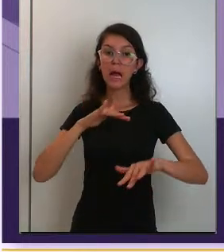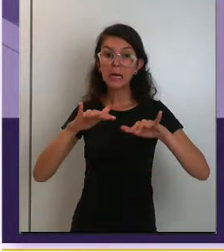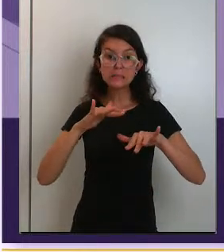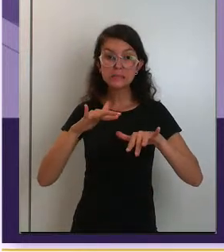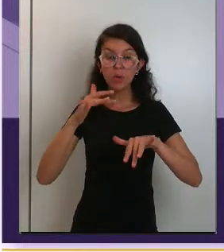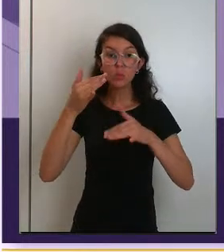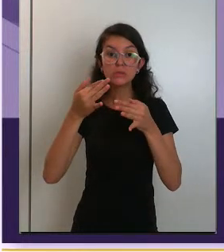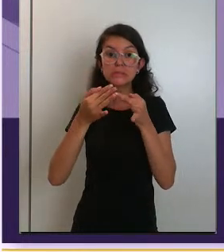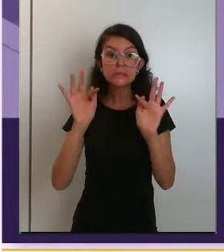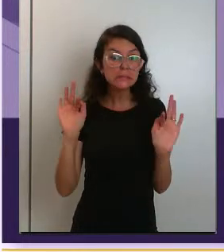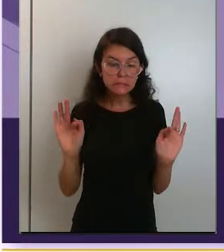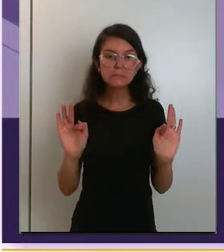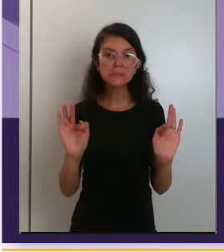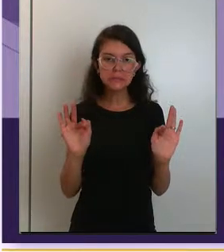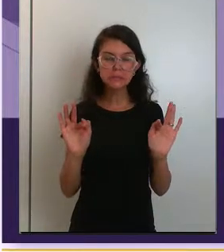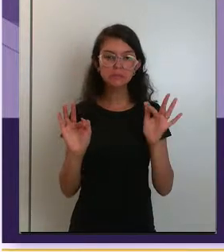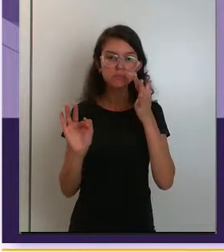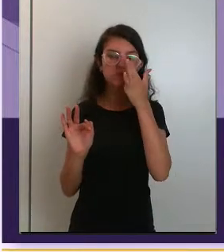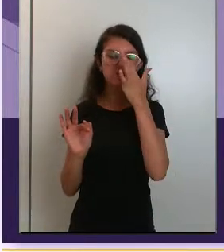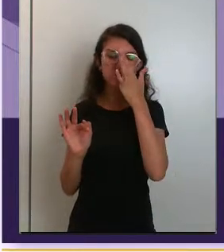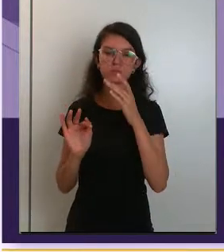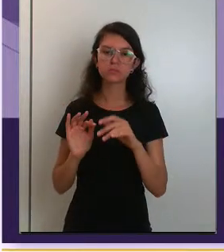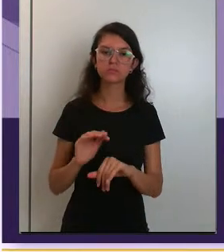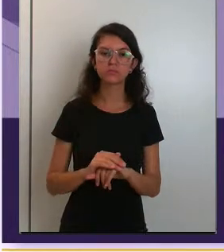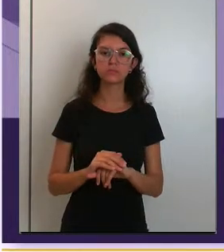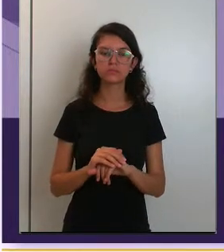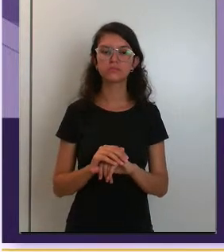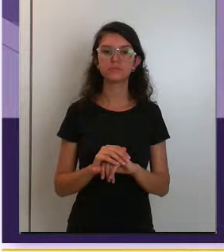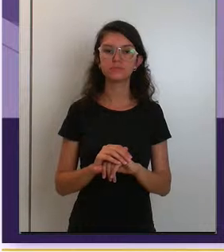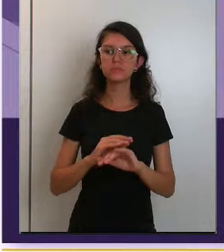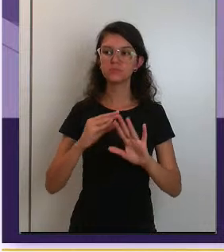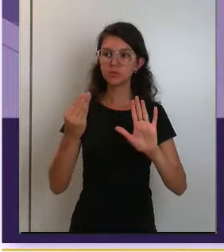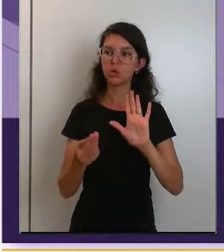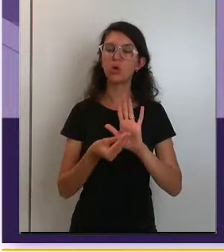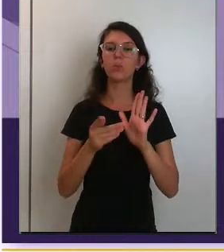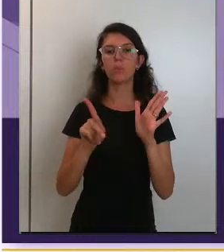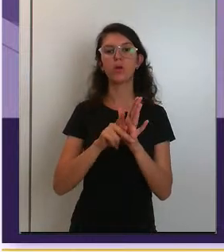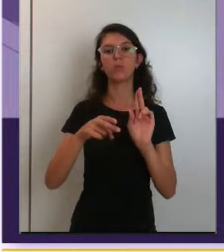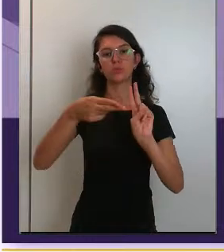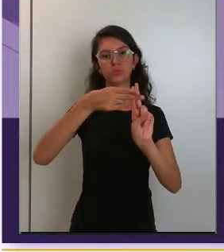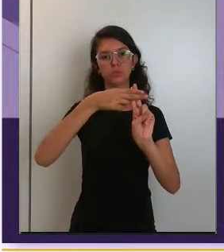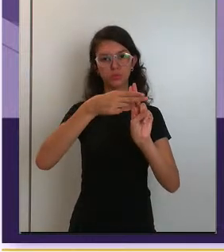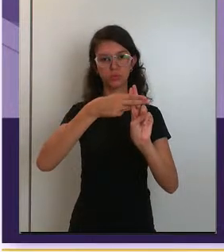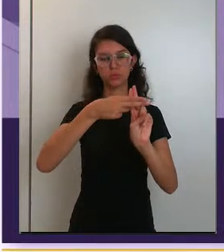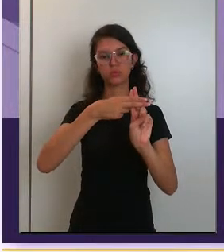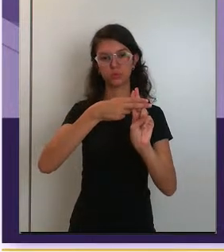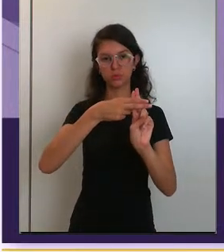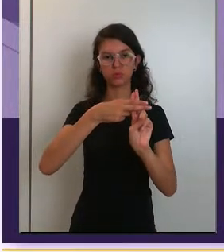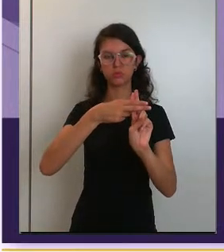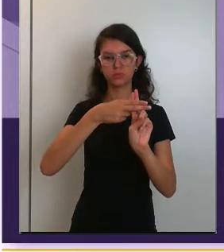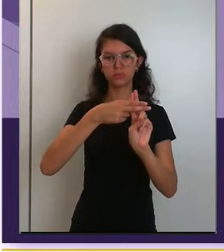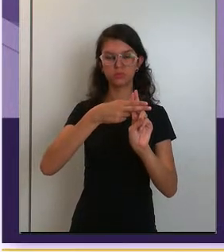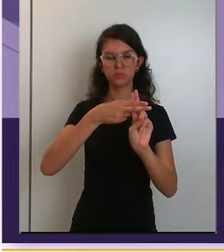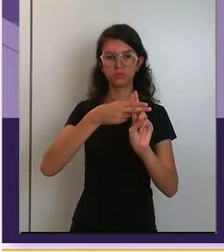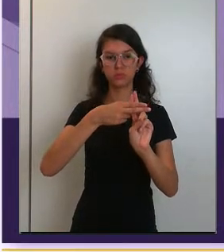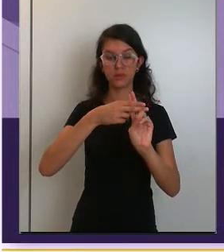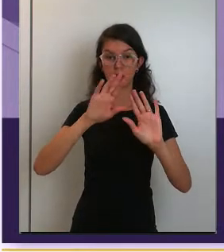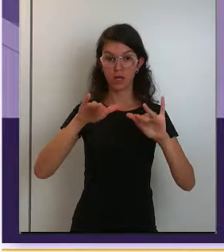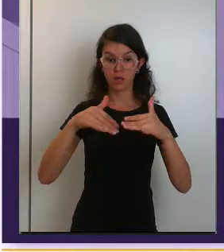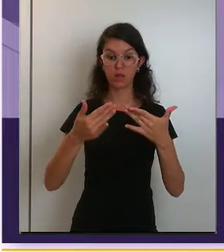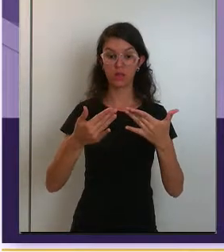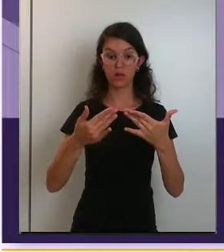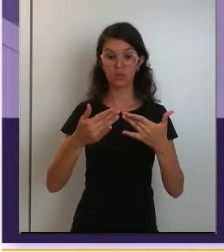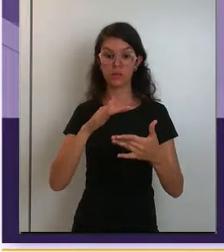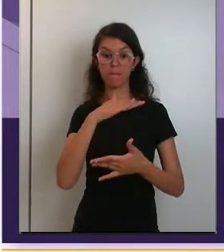facilmente ofertadas e implementadas pelo nosso Sistema Único de Saúde, né? E aí, entre esses